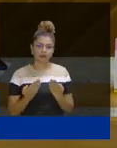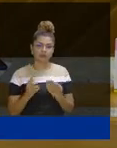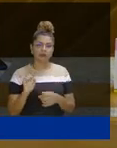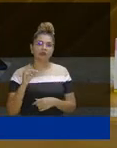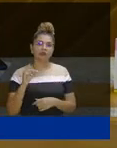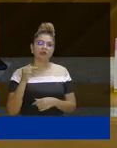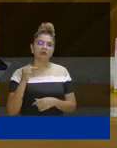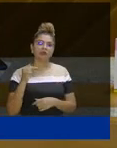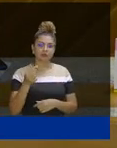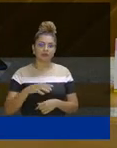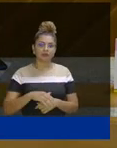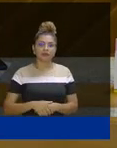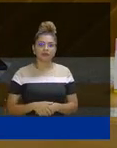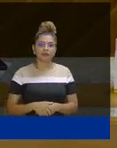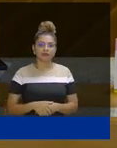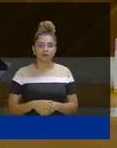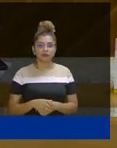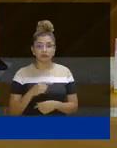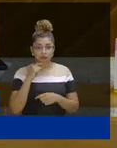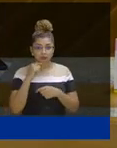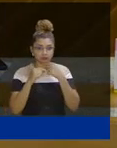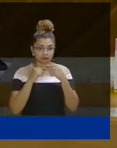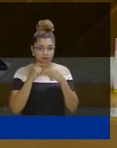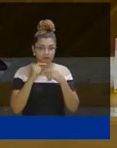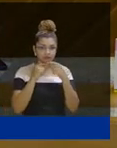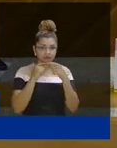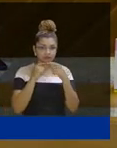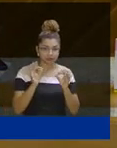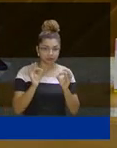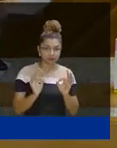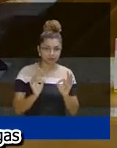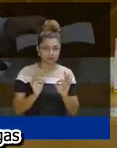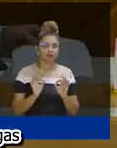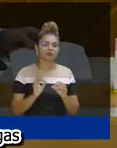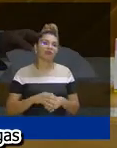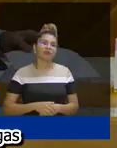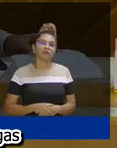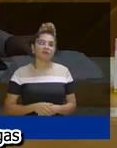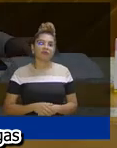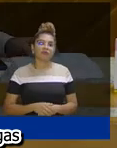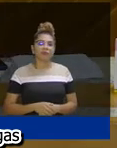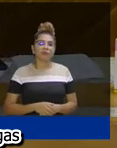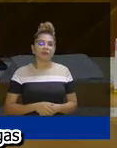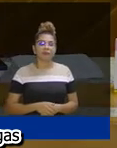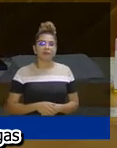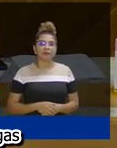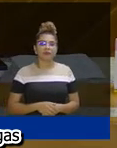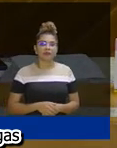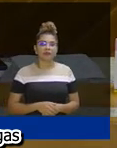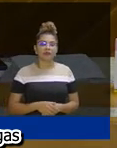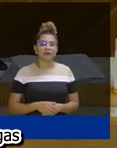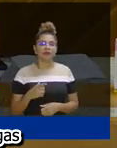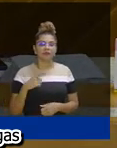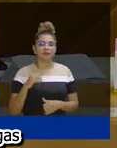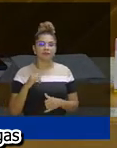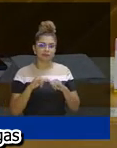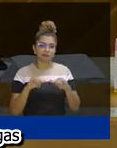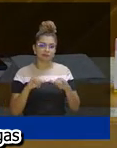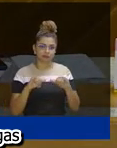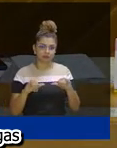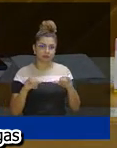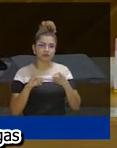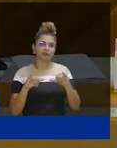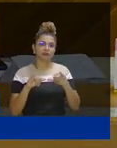isso? Alguma dúvida? Certo? Então, também comunicar que todos